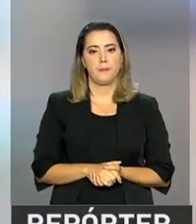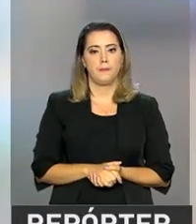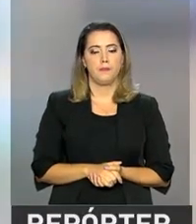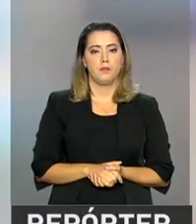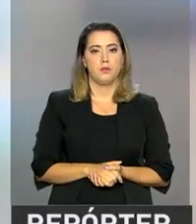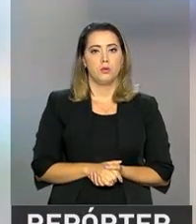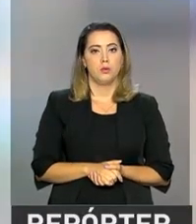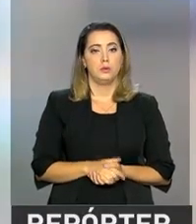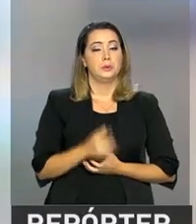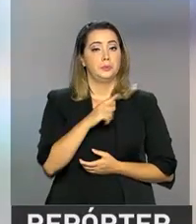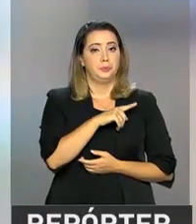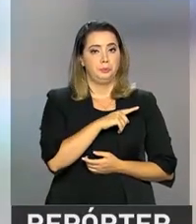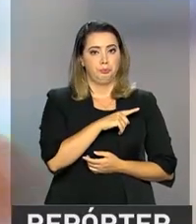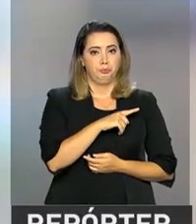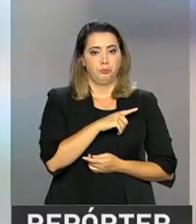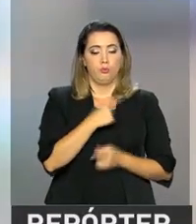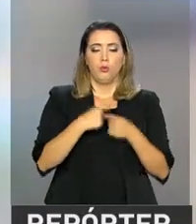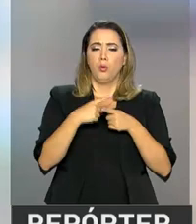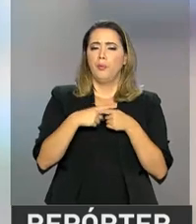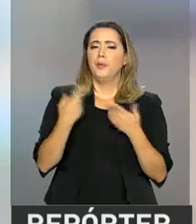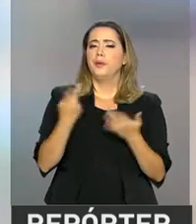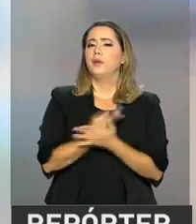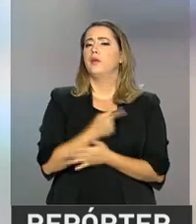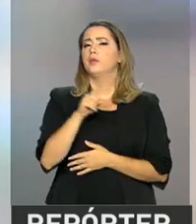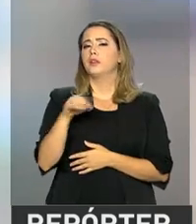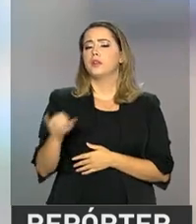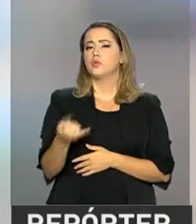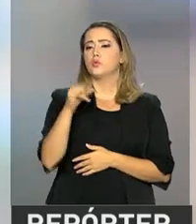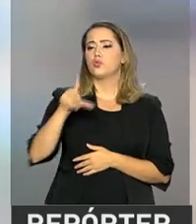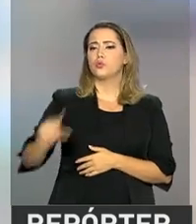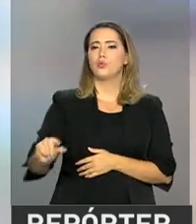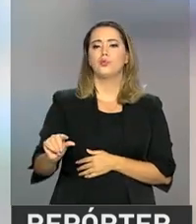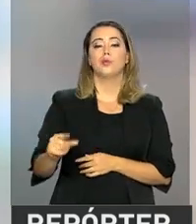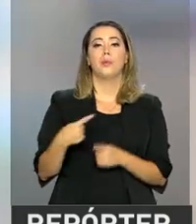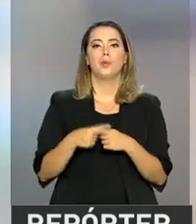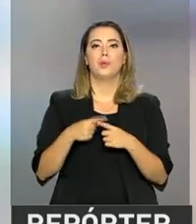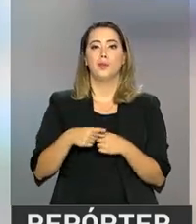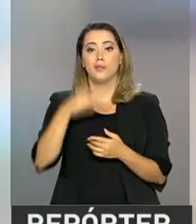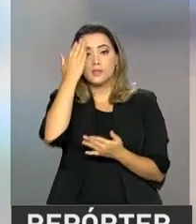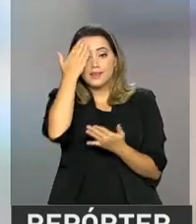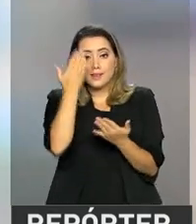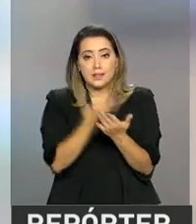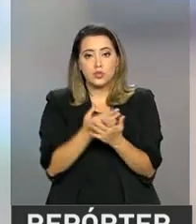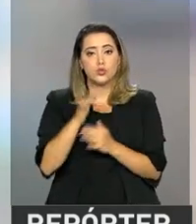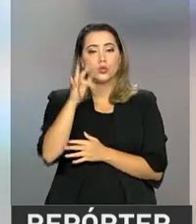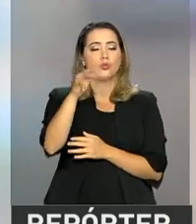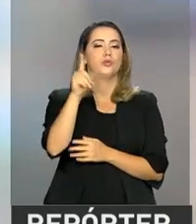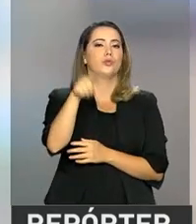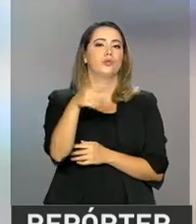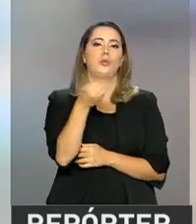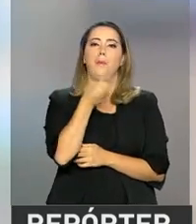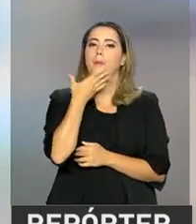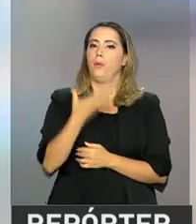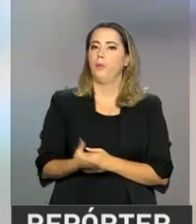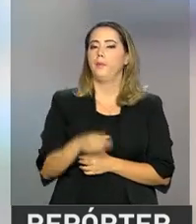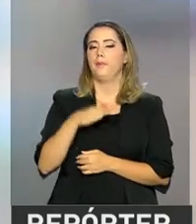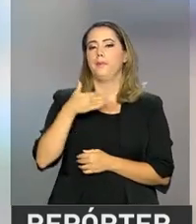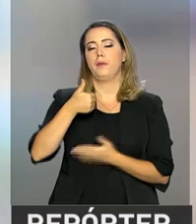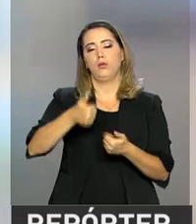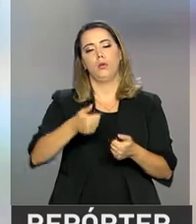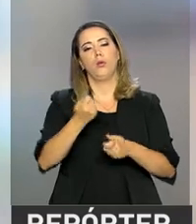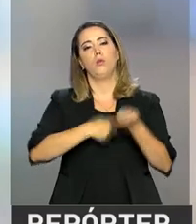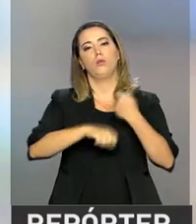essa redução de taxa de juros? Porque você está com expectativas favoráveis para frente. E uma das expectativas é